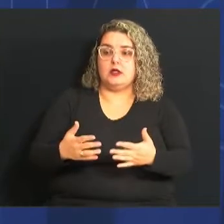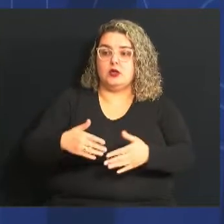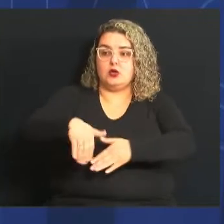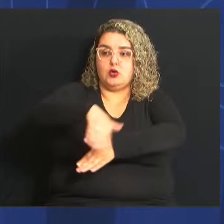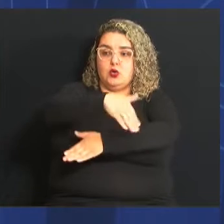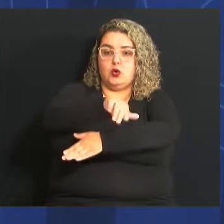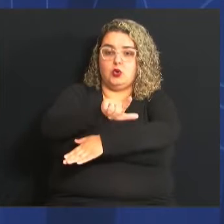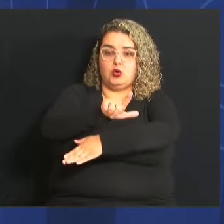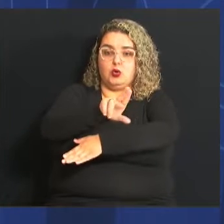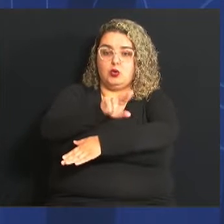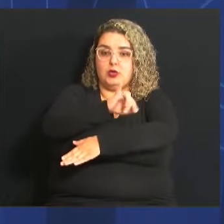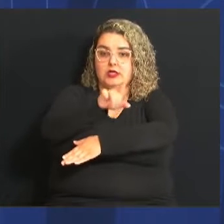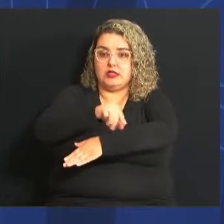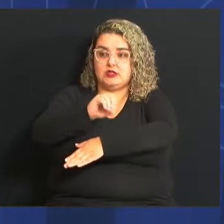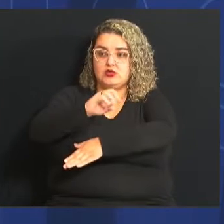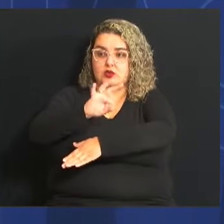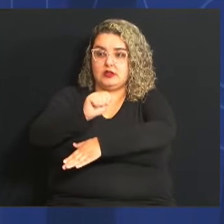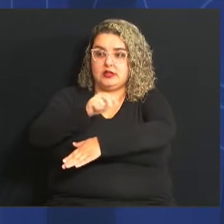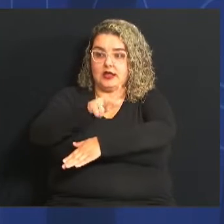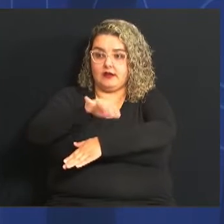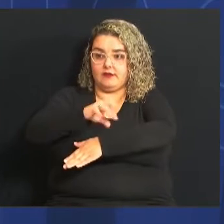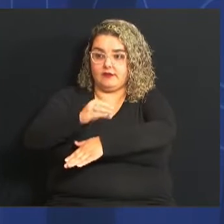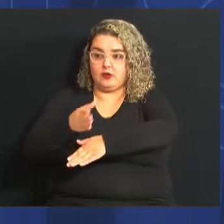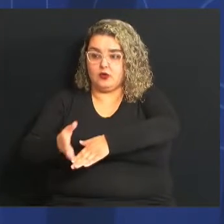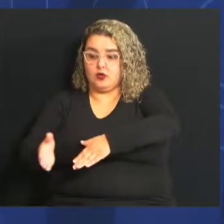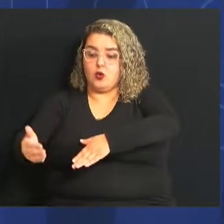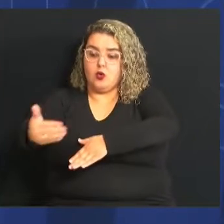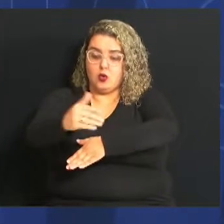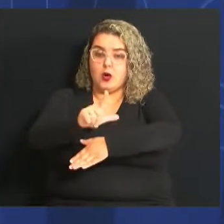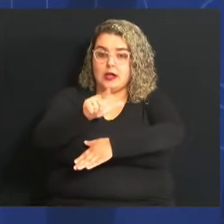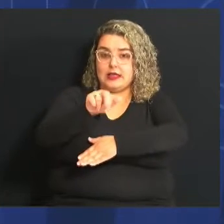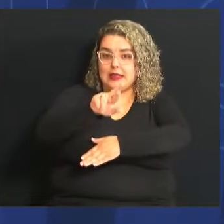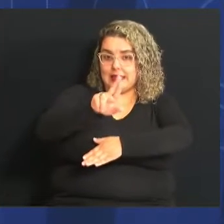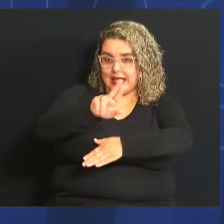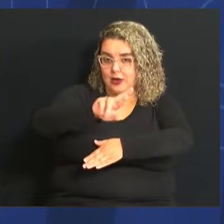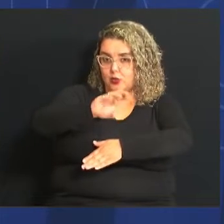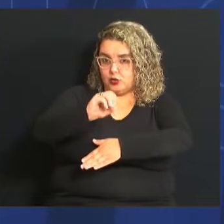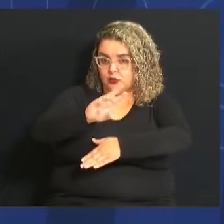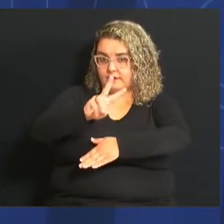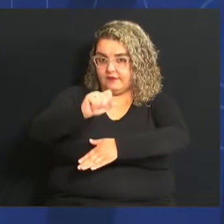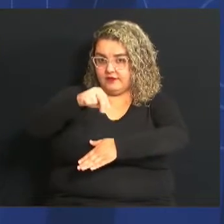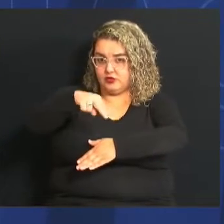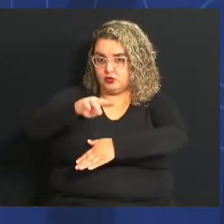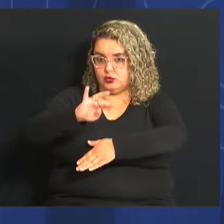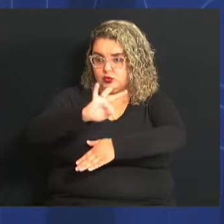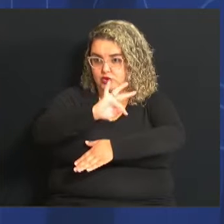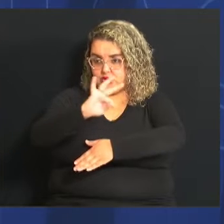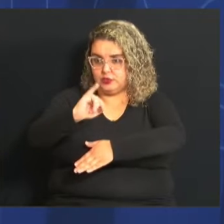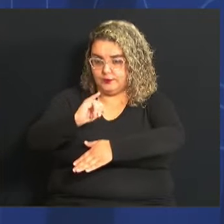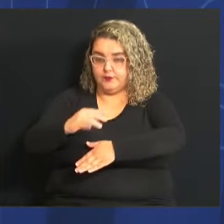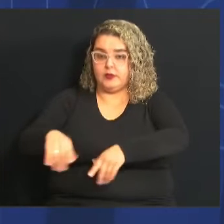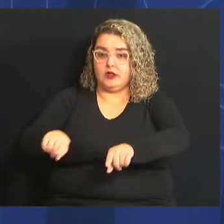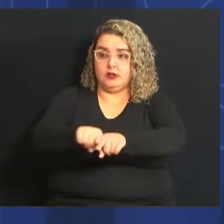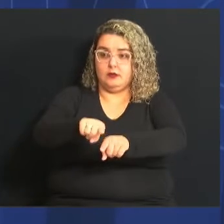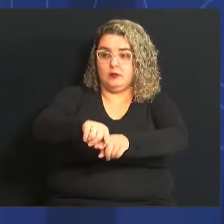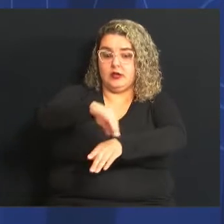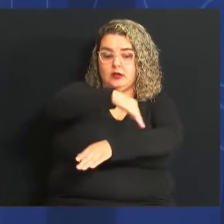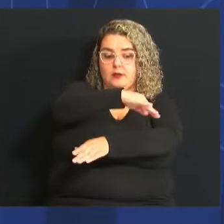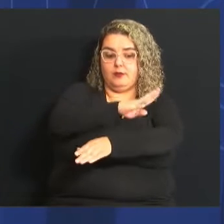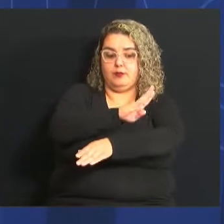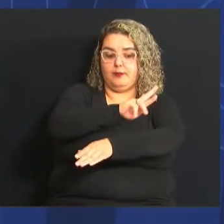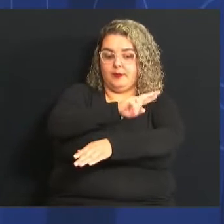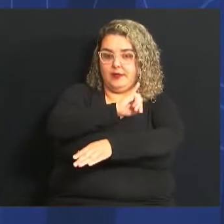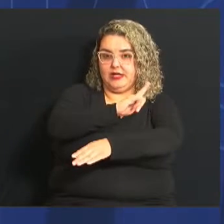Luiz Otávio e acessar as vias Lauro Vanucci e também Ambrógio Bisoni. E olha só, outra notícia